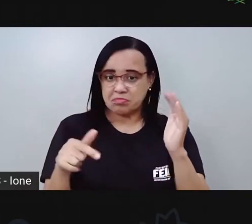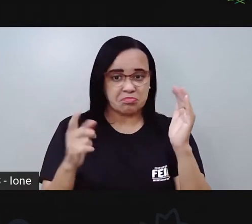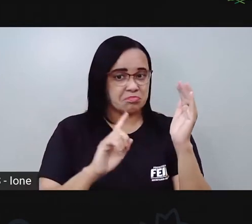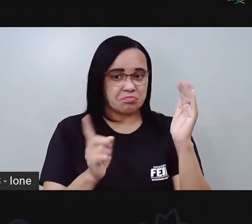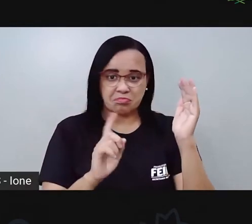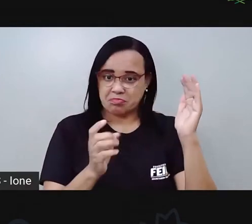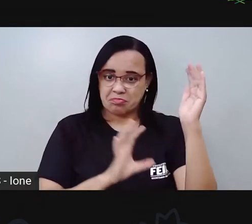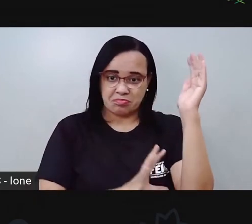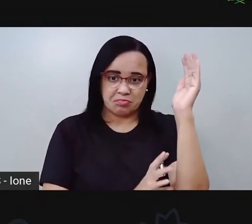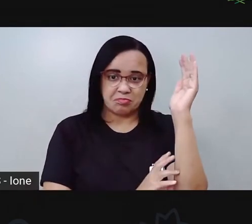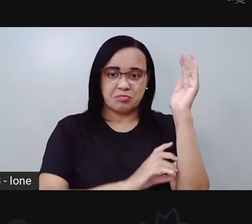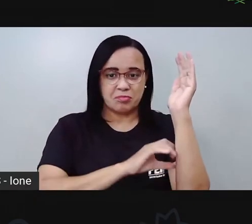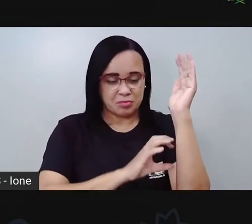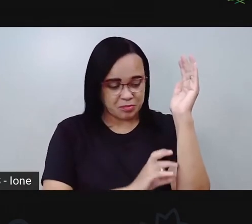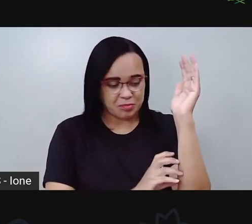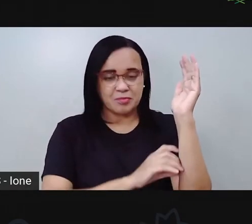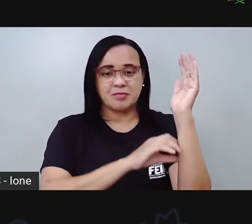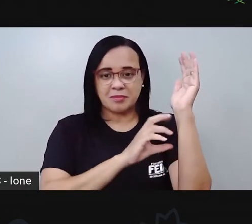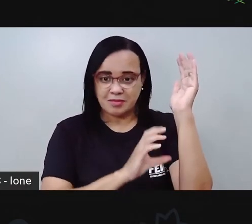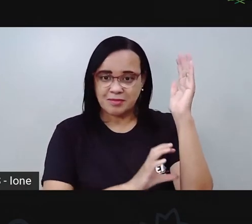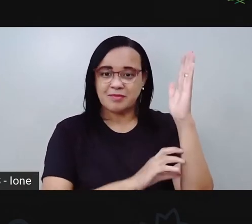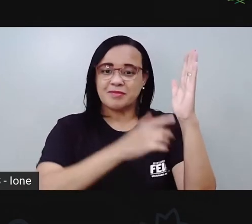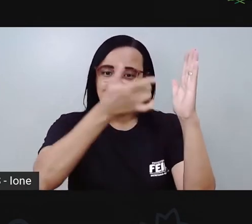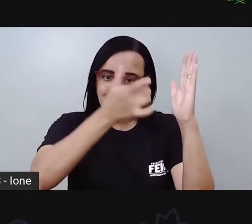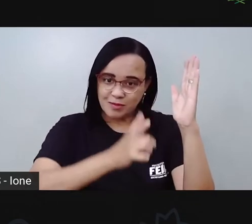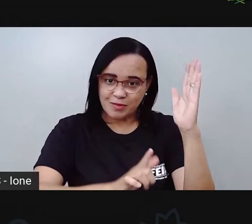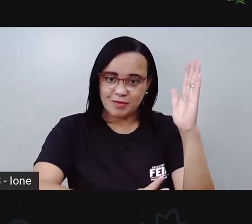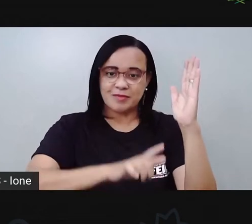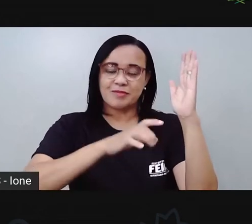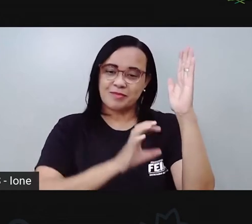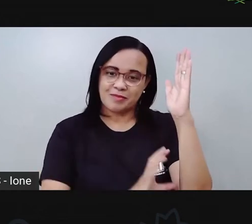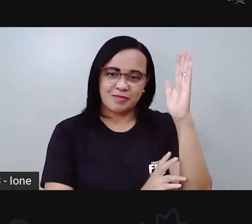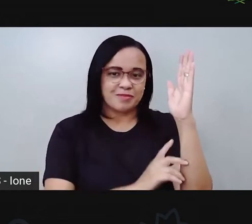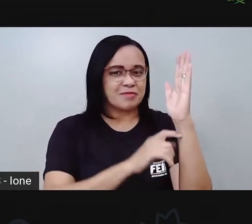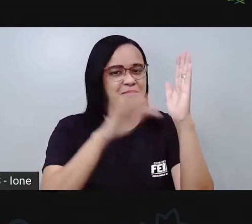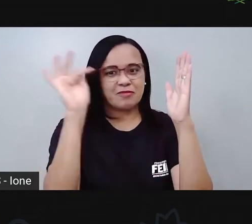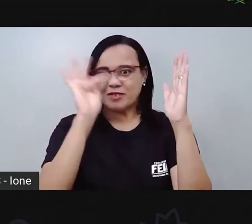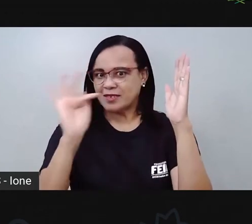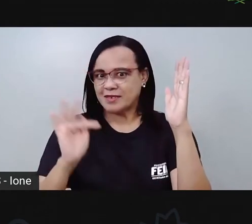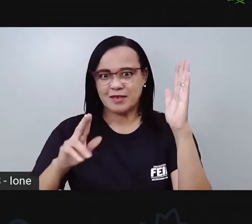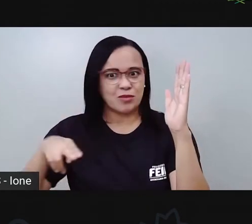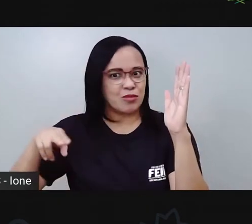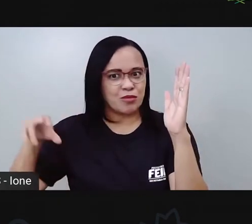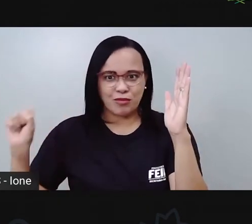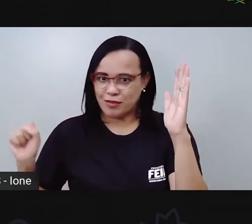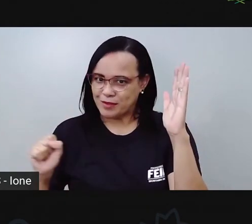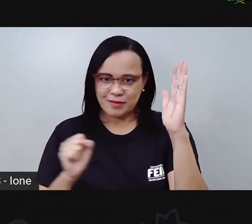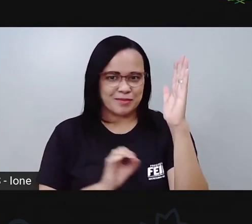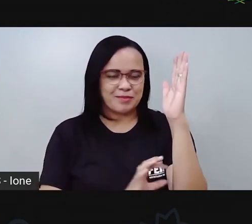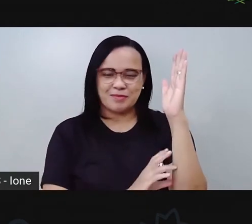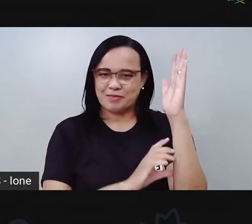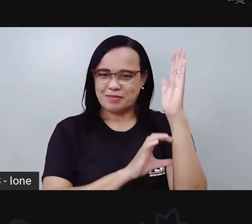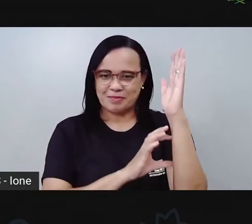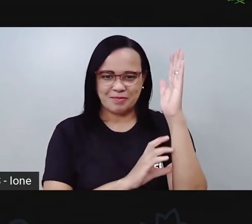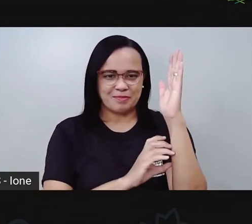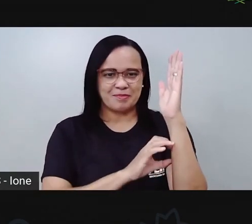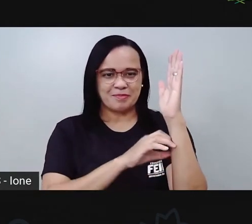sobe sobe sobe mais nunca está contente tu